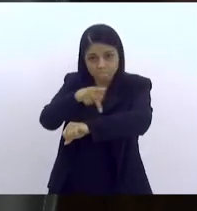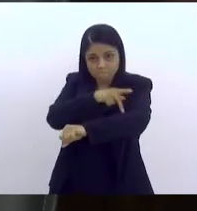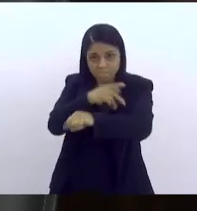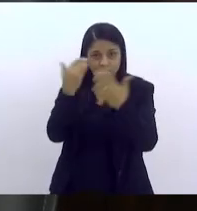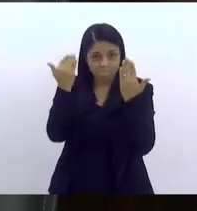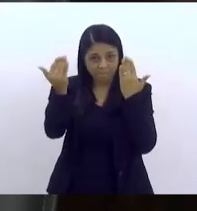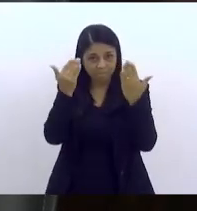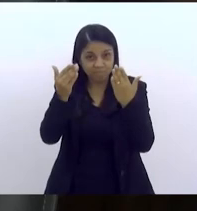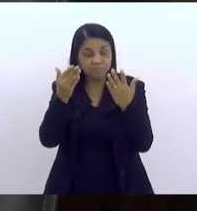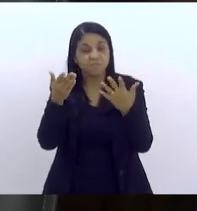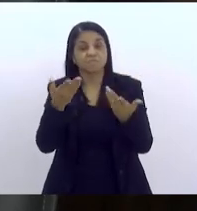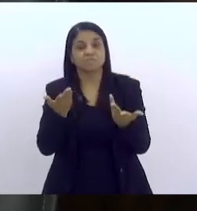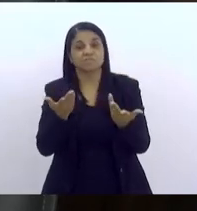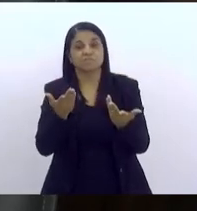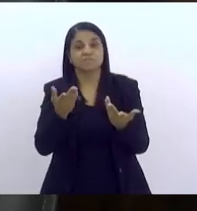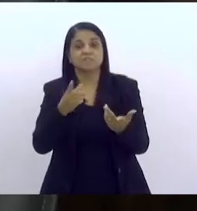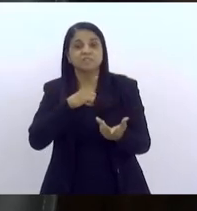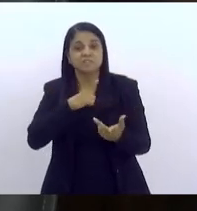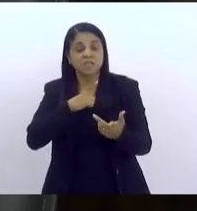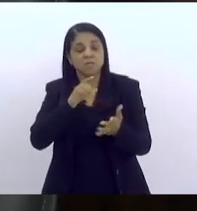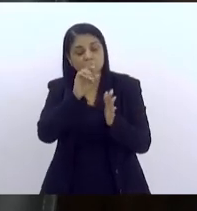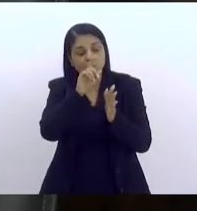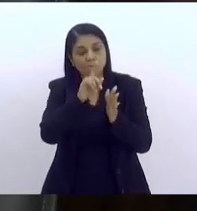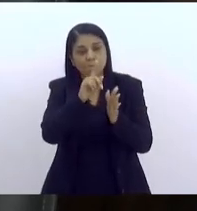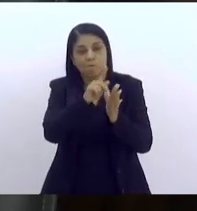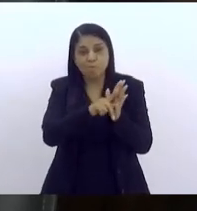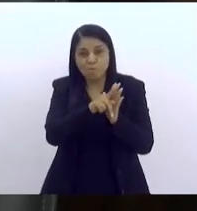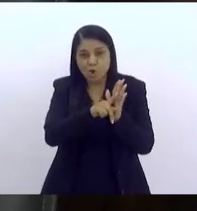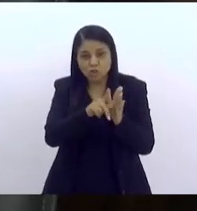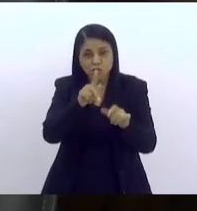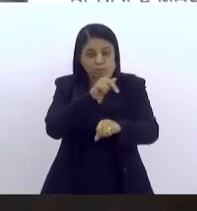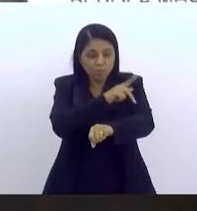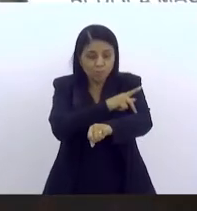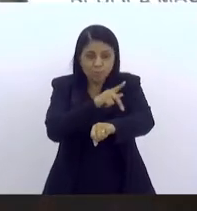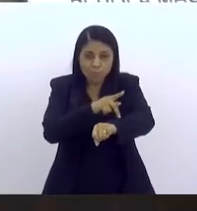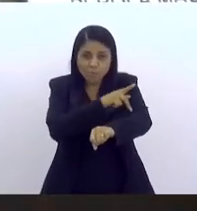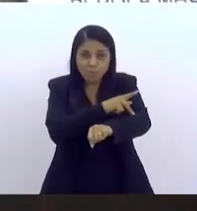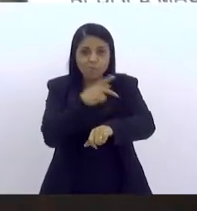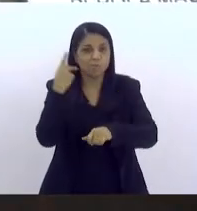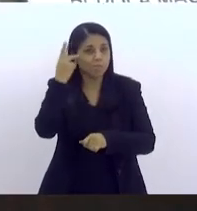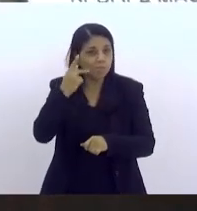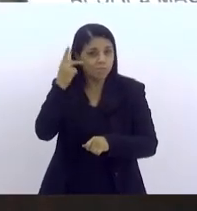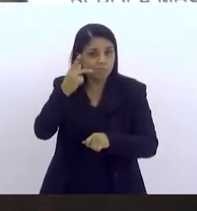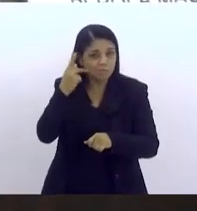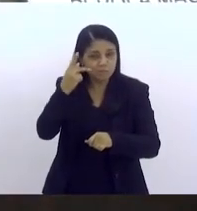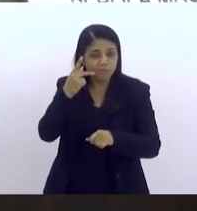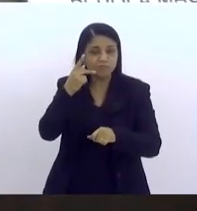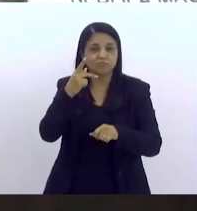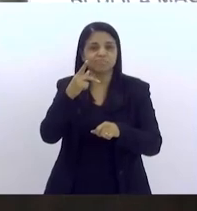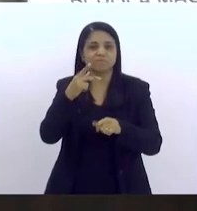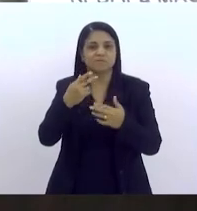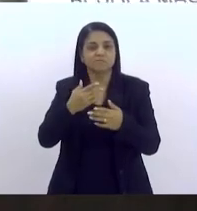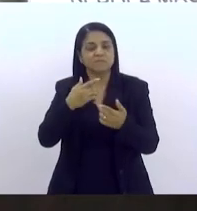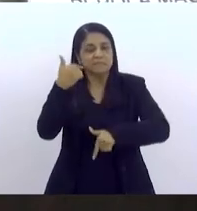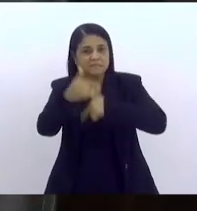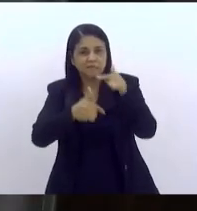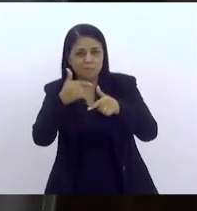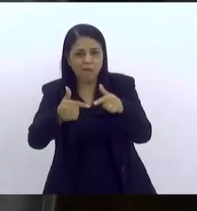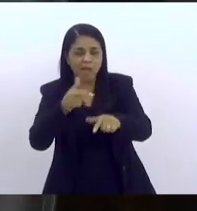é a escola com projetos políticos pedagógicos que trabalham questões ética e corraciais